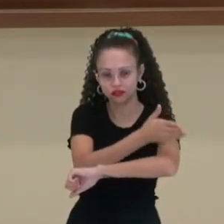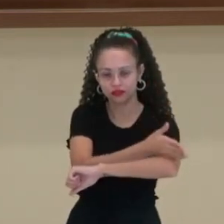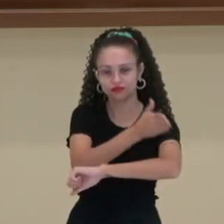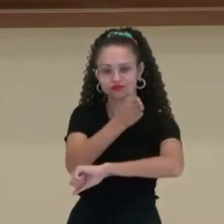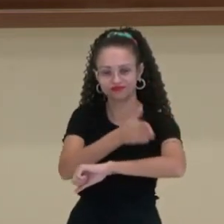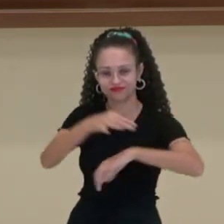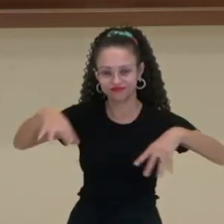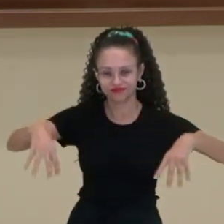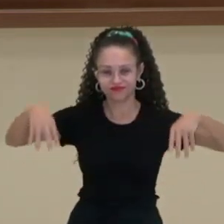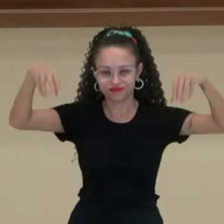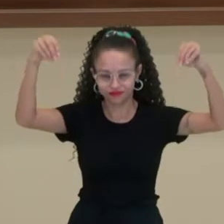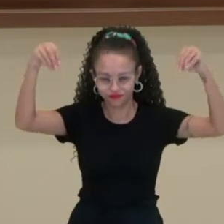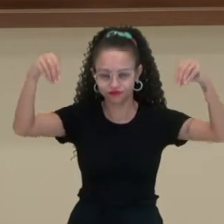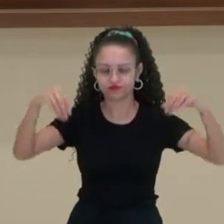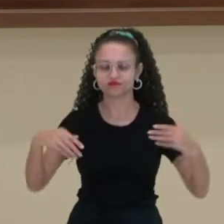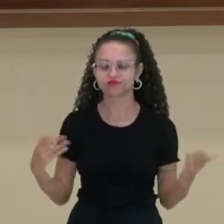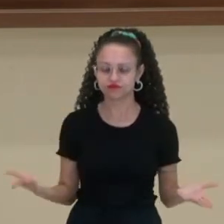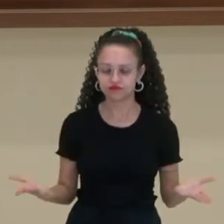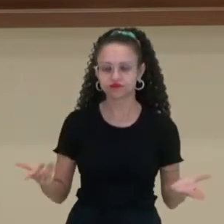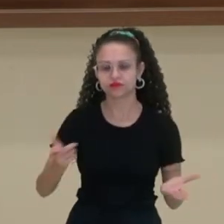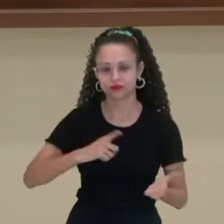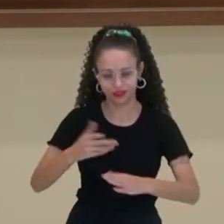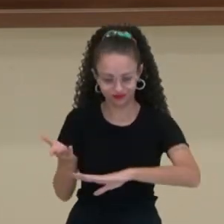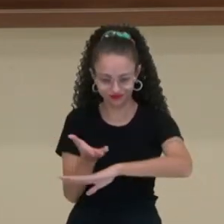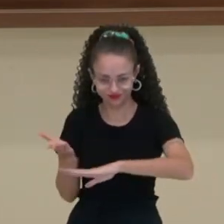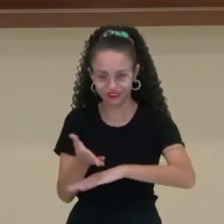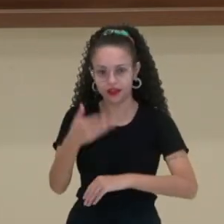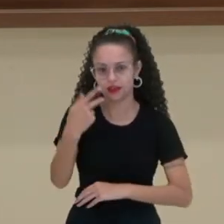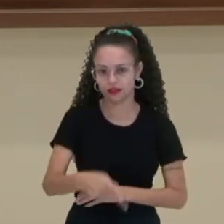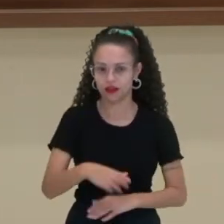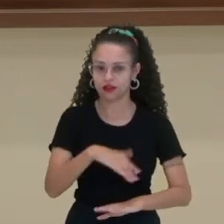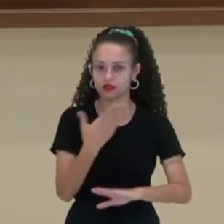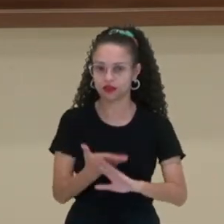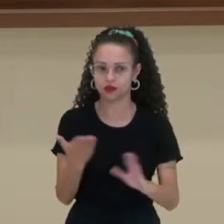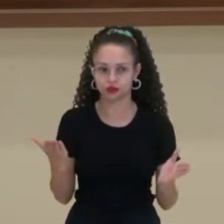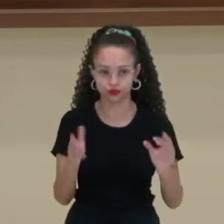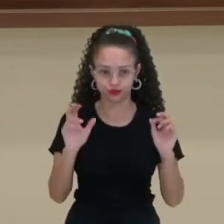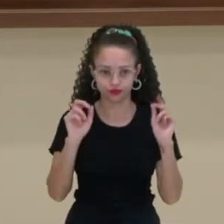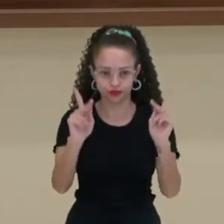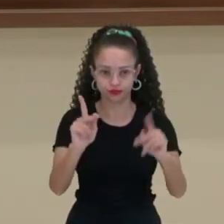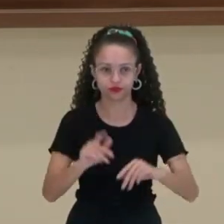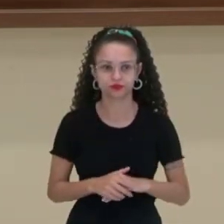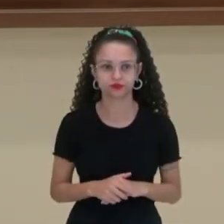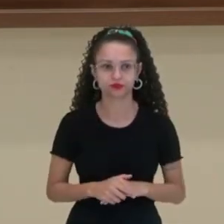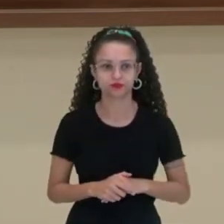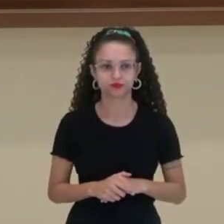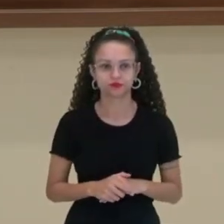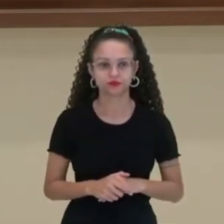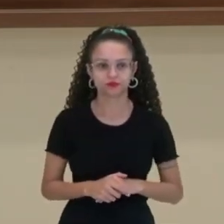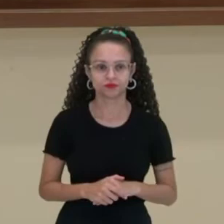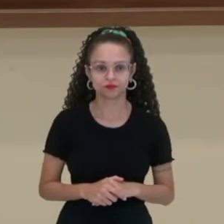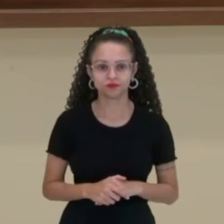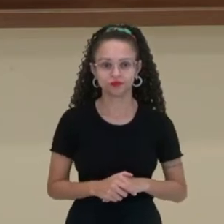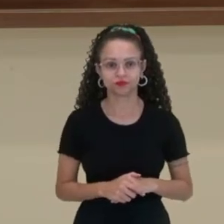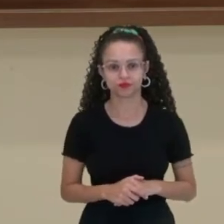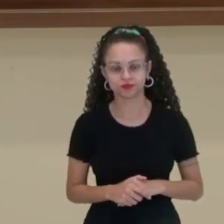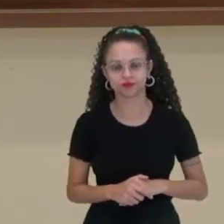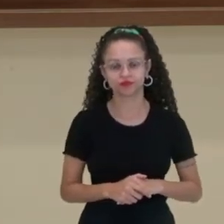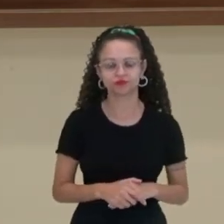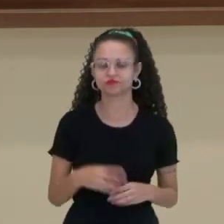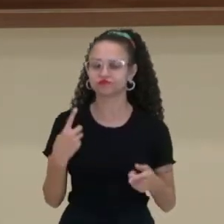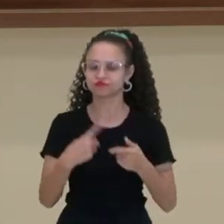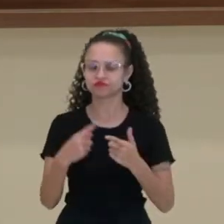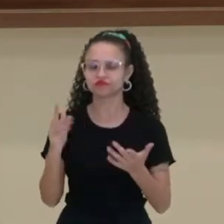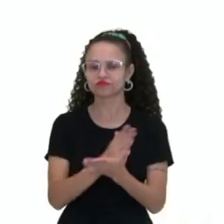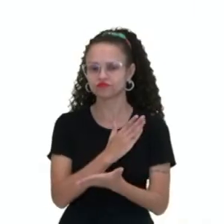Média, Idade Moderna e Idade Contemporânea, ainda é a que permanece. Tudo bem? Vamos lá, por que a divisão